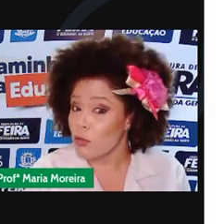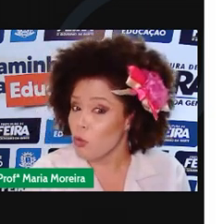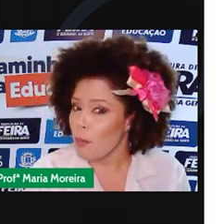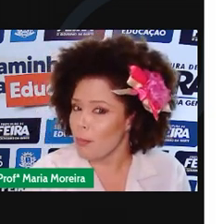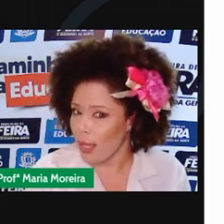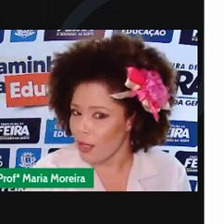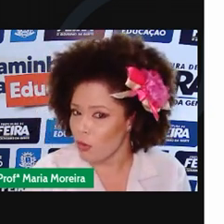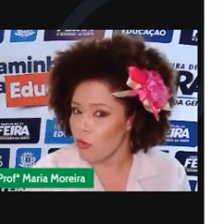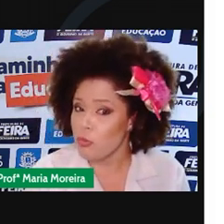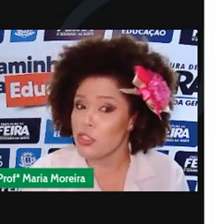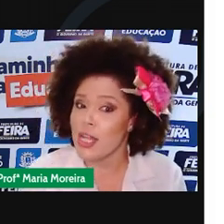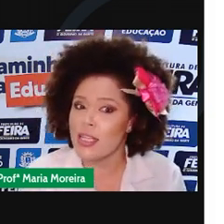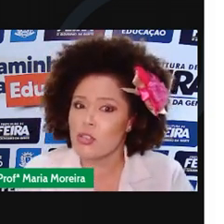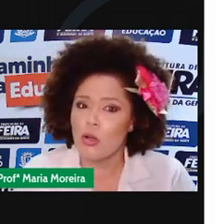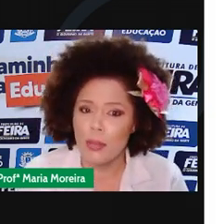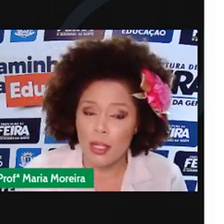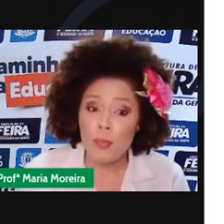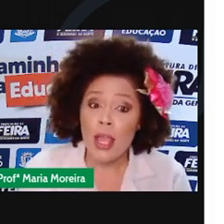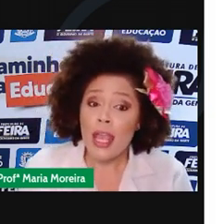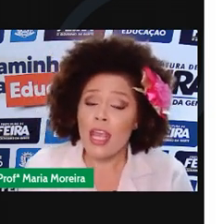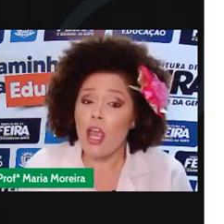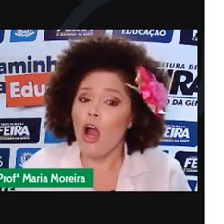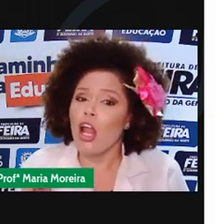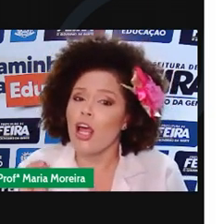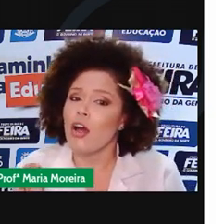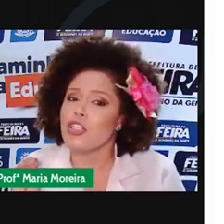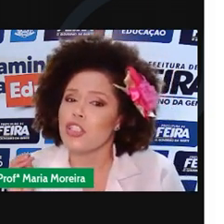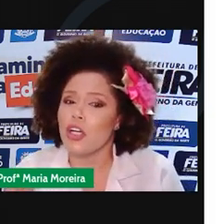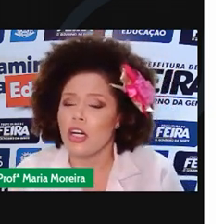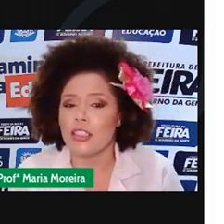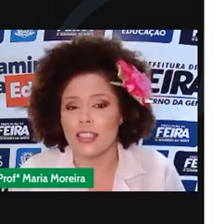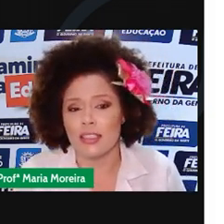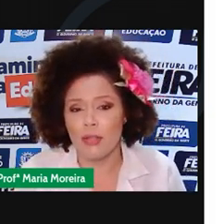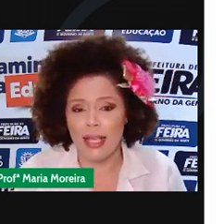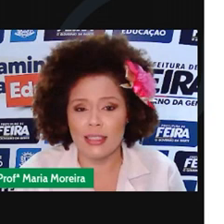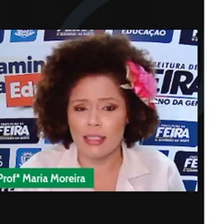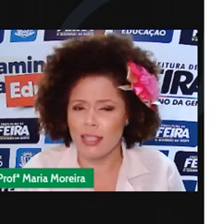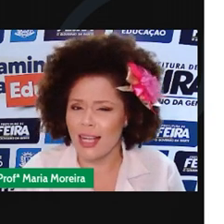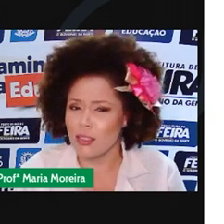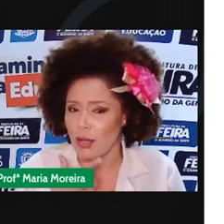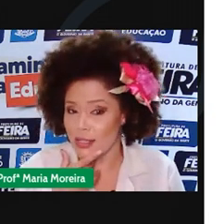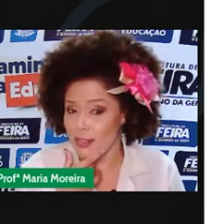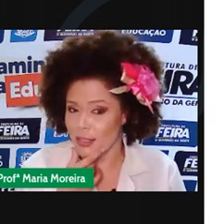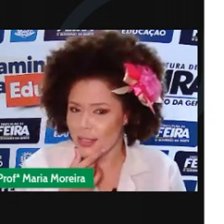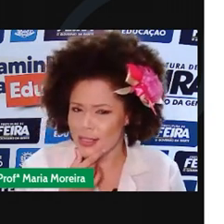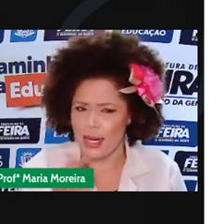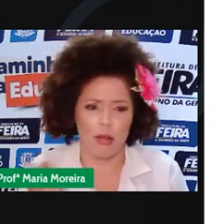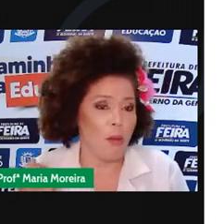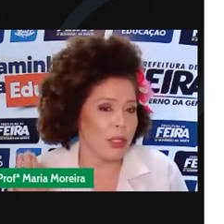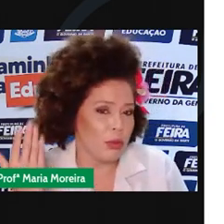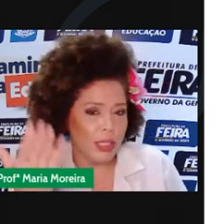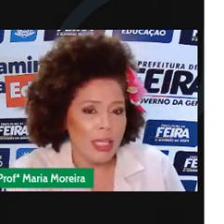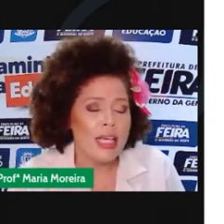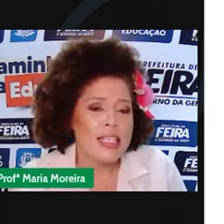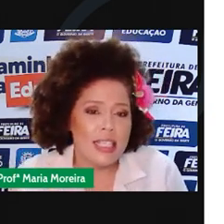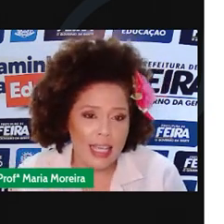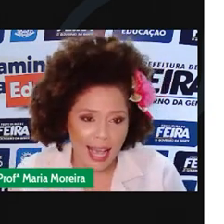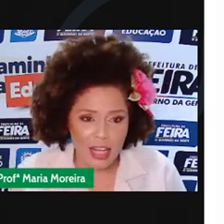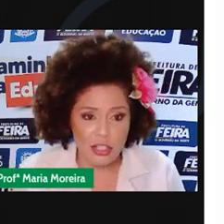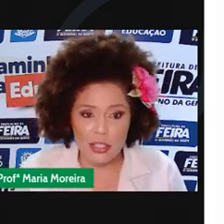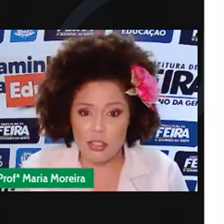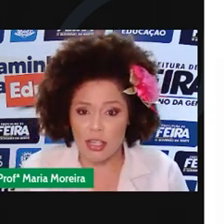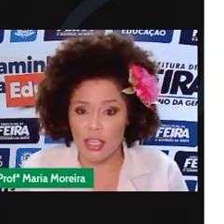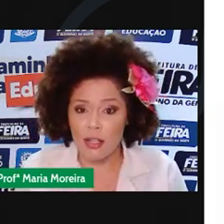que tem um tubérculo vamos descobrir e oleaginosas o que é que são Será que são castanhos Será que é o amendoim